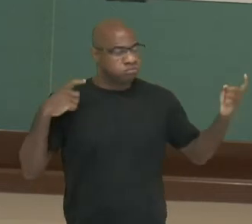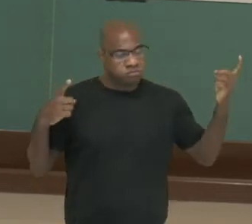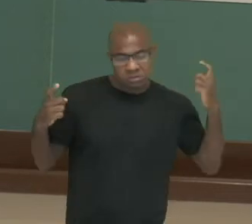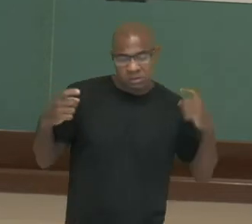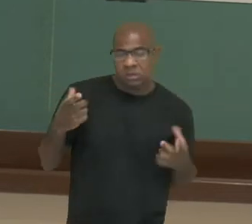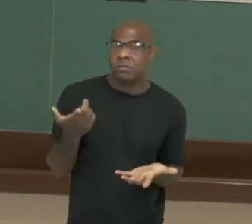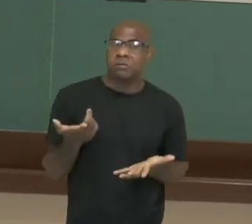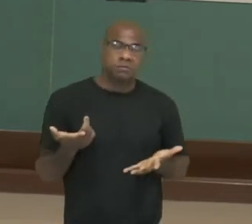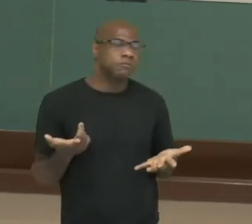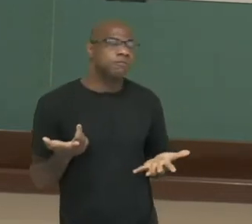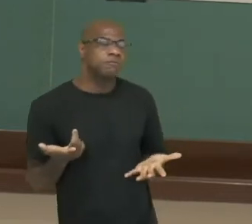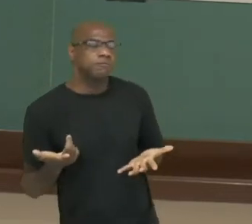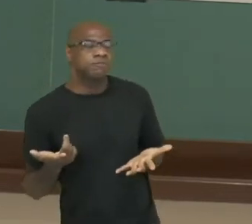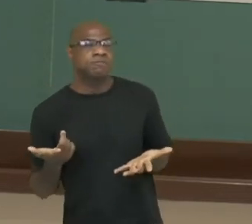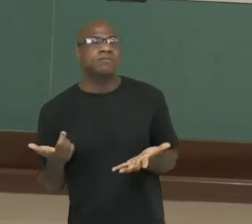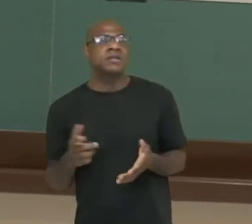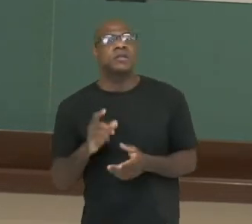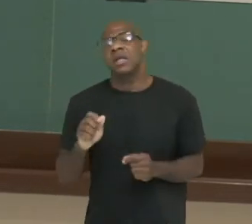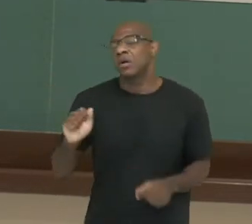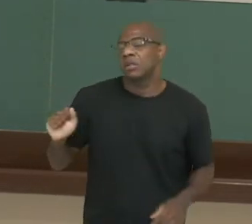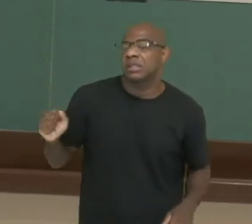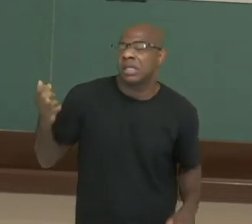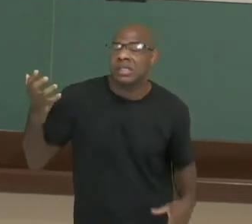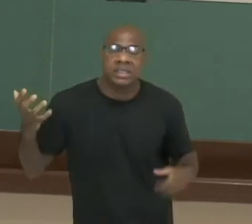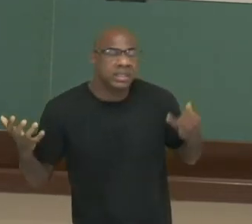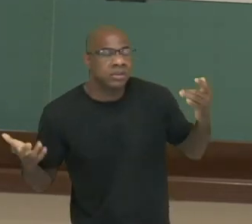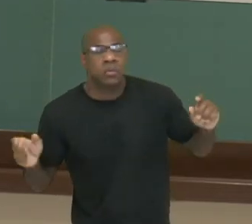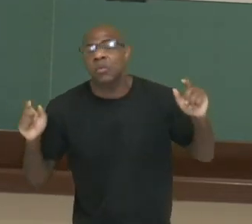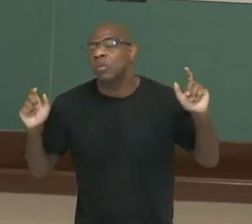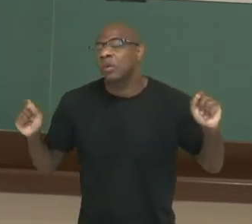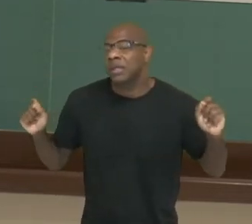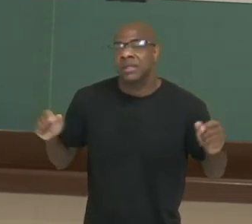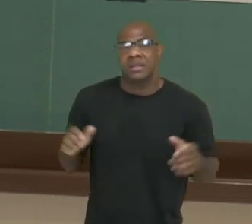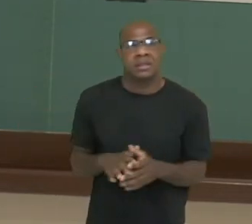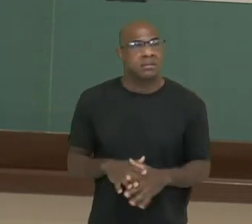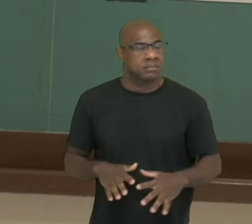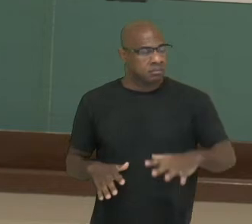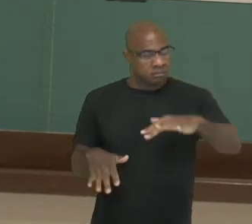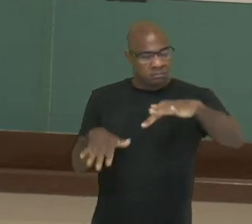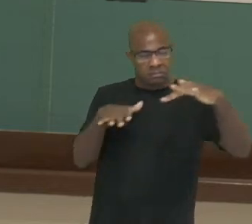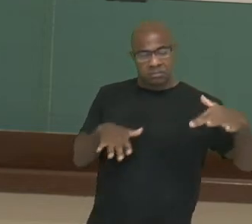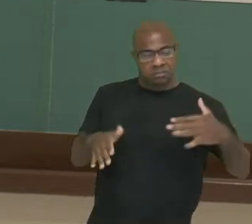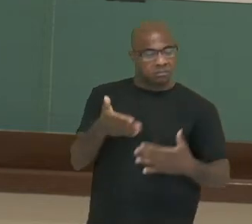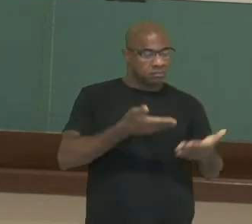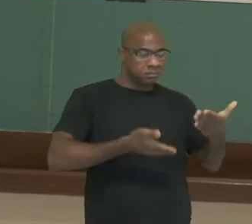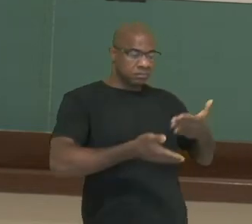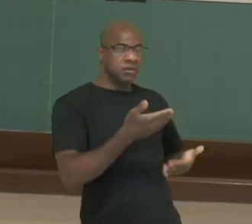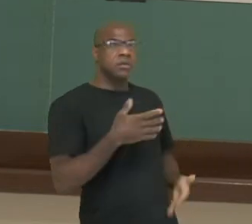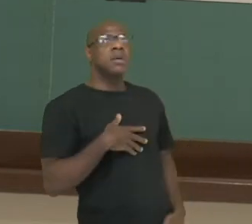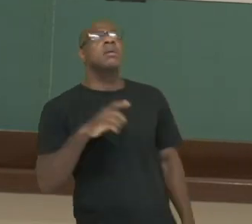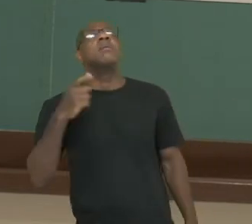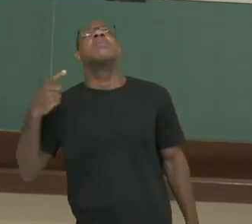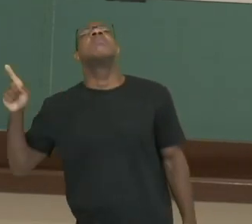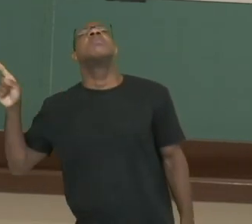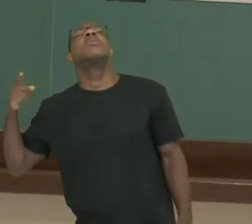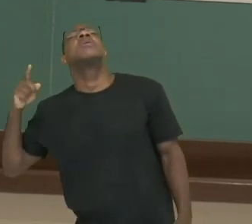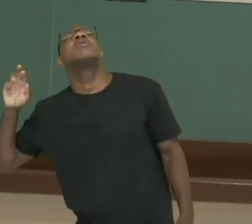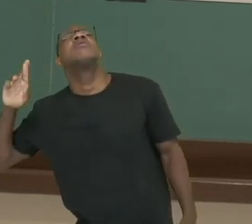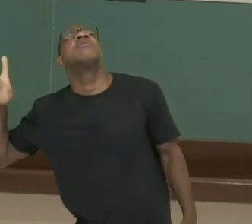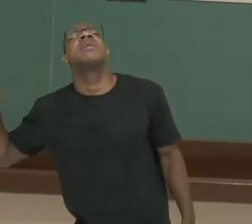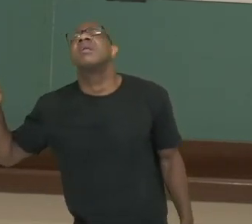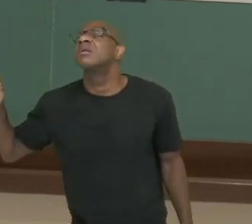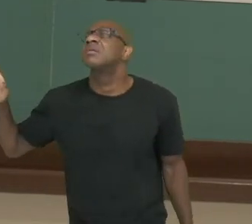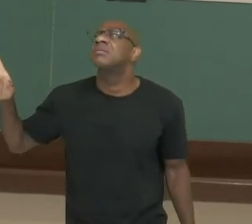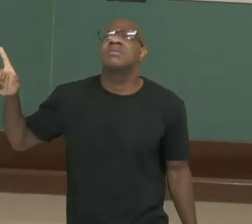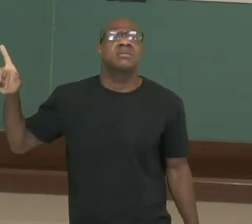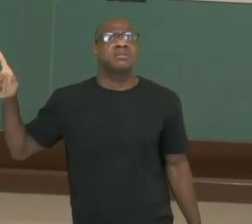também, está numa cena de repente, que está levando a plateia para uma emoção, opa, corta e vem uma música diferente que leva para